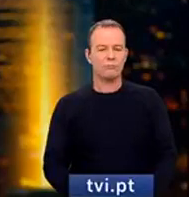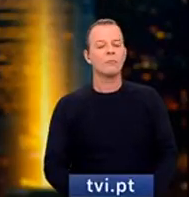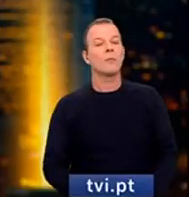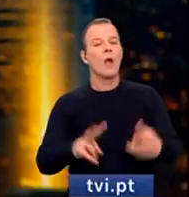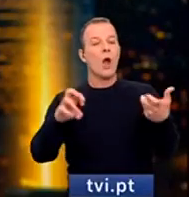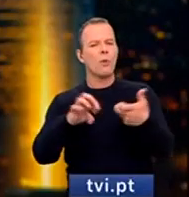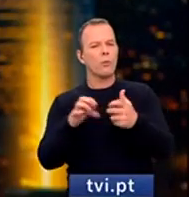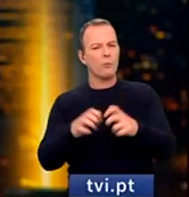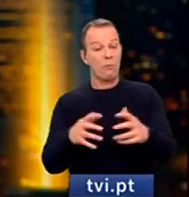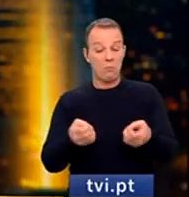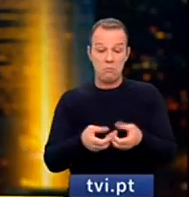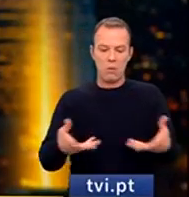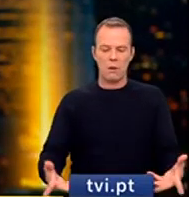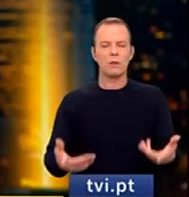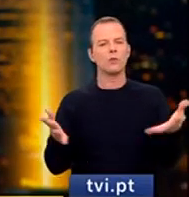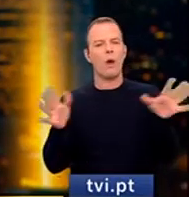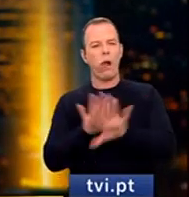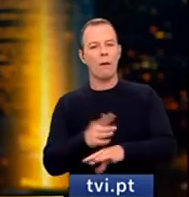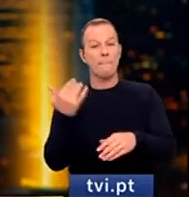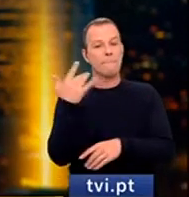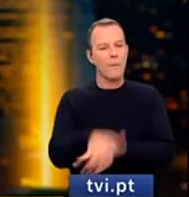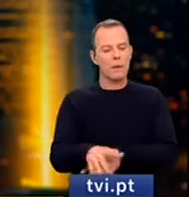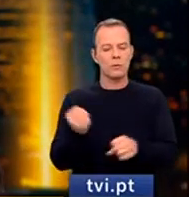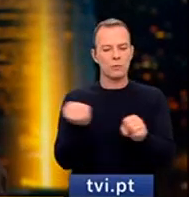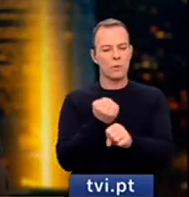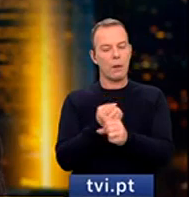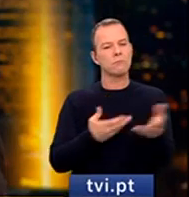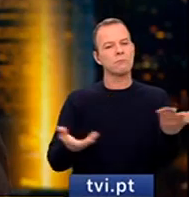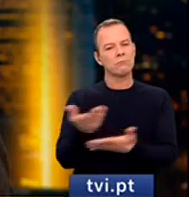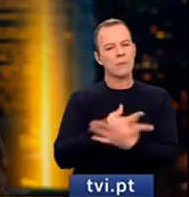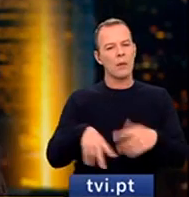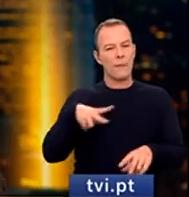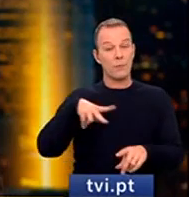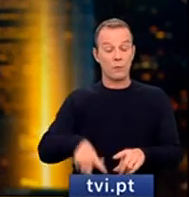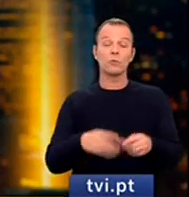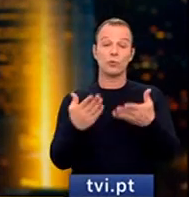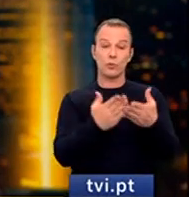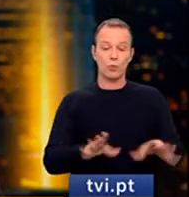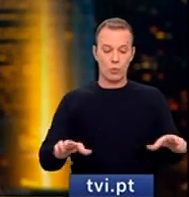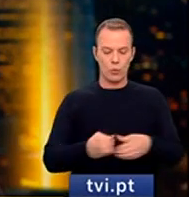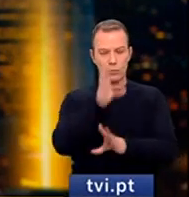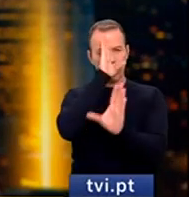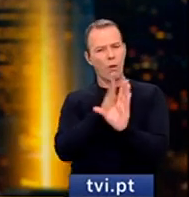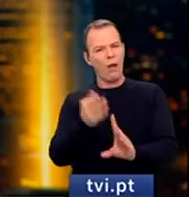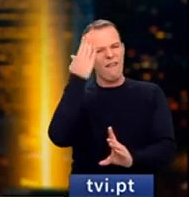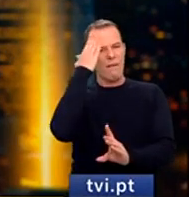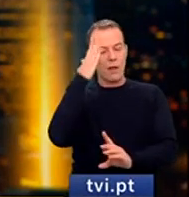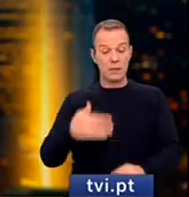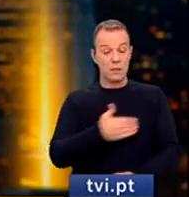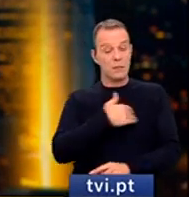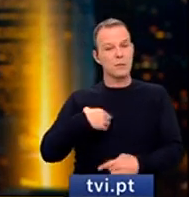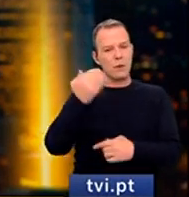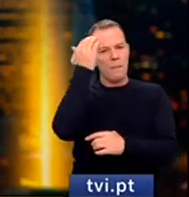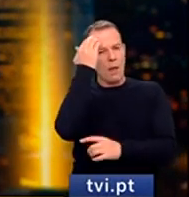Há um problema crescente e mal escondido nas relações laborais em Portugal. Um estudo da Ordem dos Psicólogos estima que a saúde mental